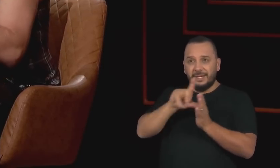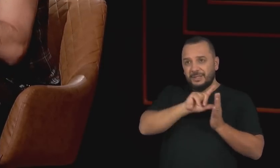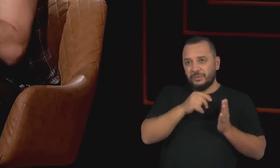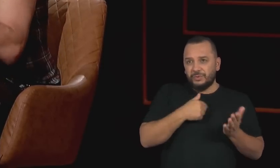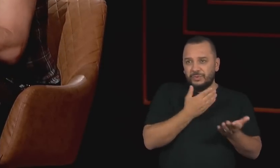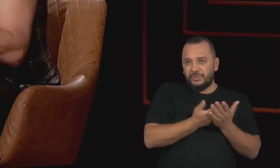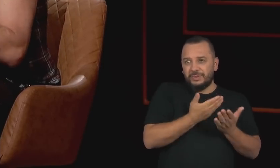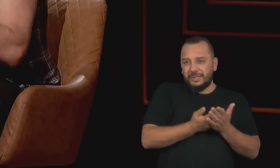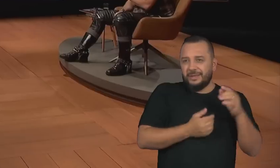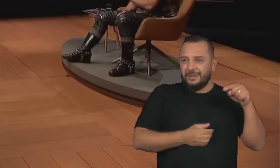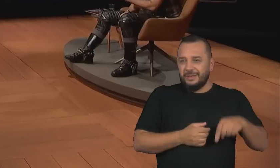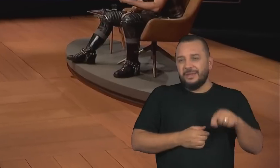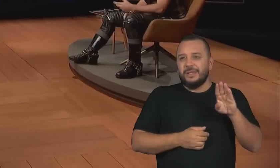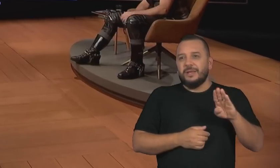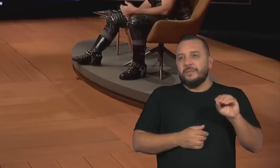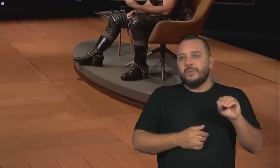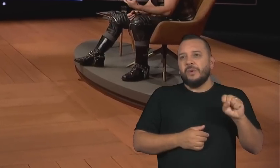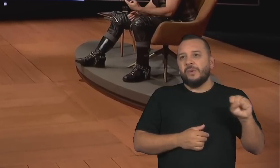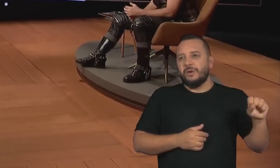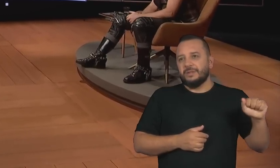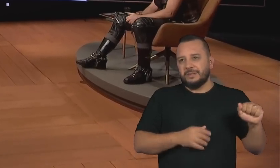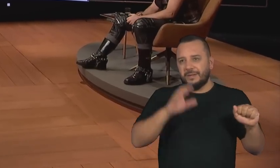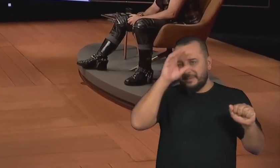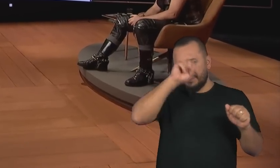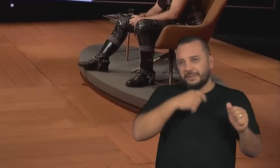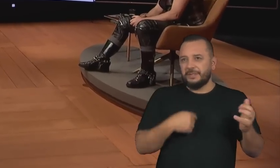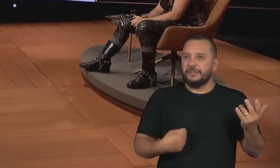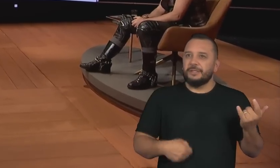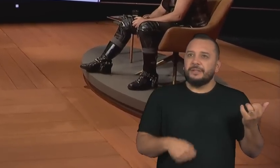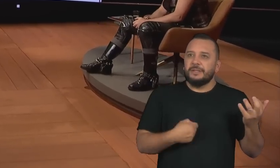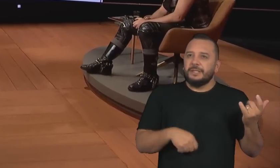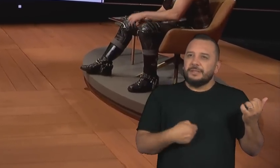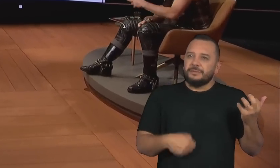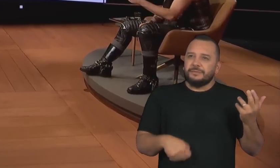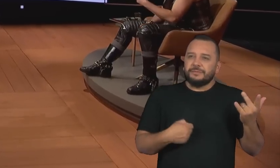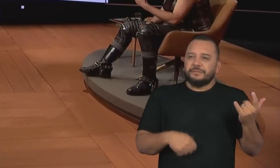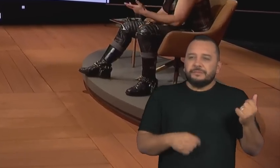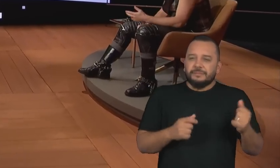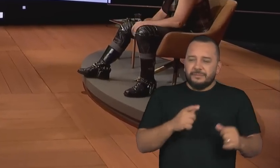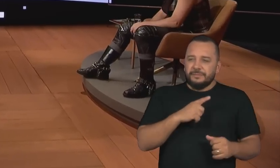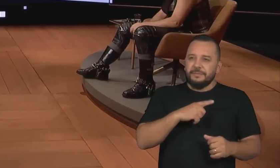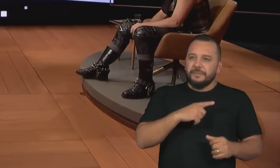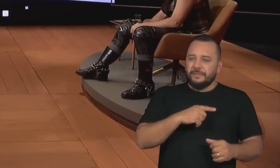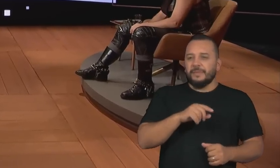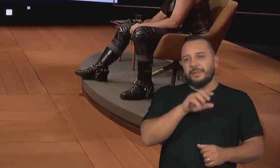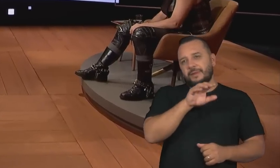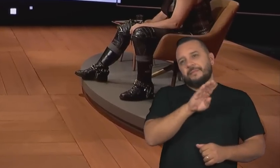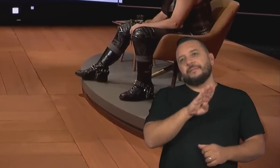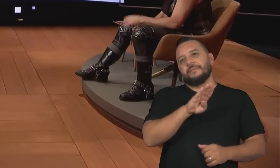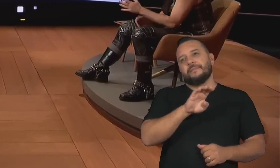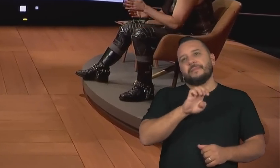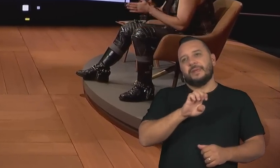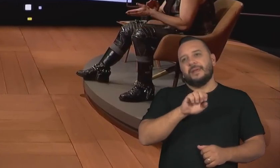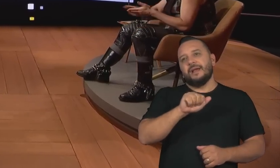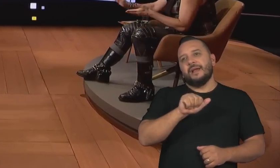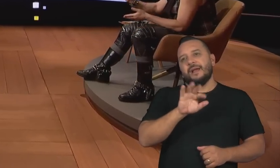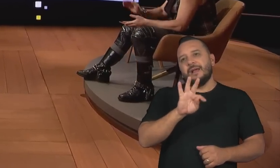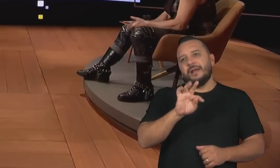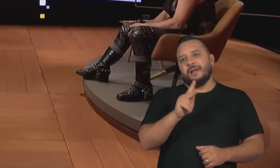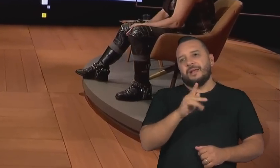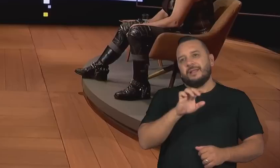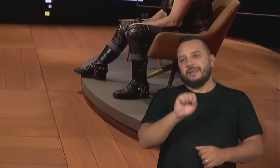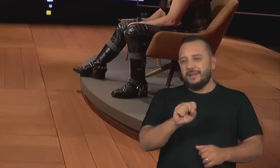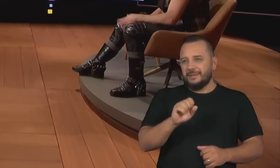nova, aprendendo a tocar músicas no violão dos Beatles ou de músicas que eu já conhecia, para